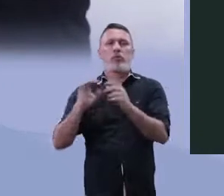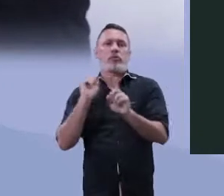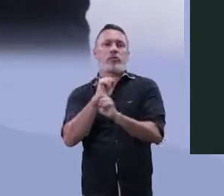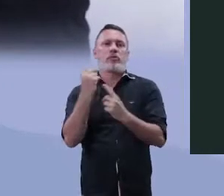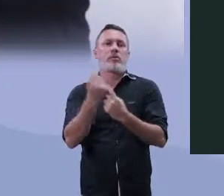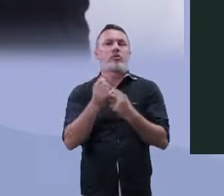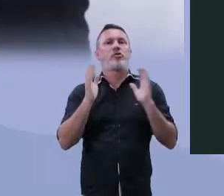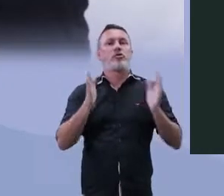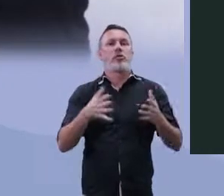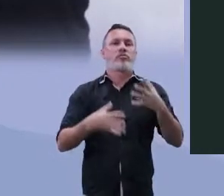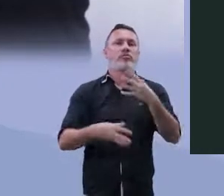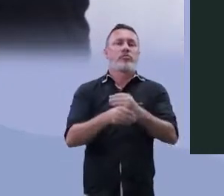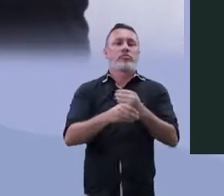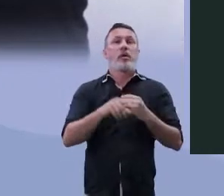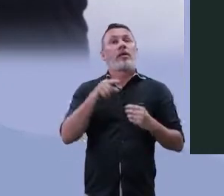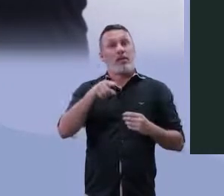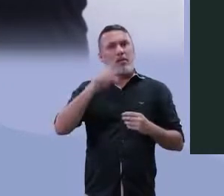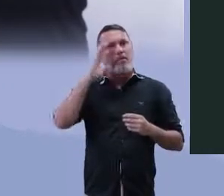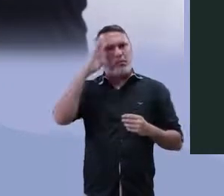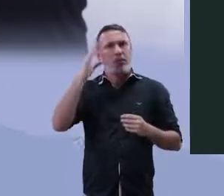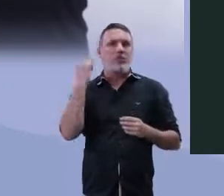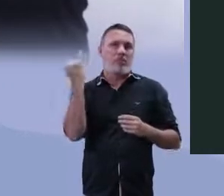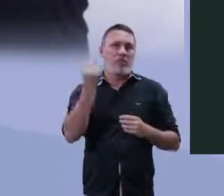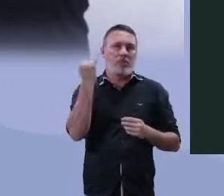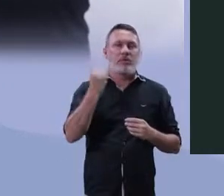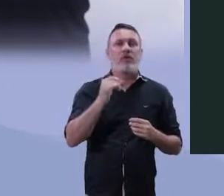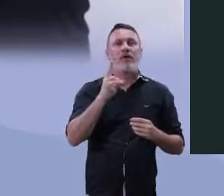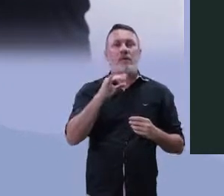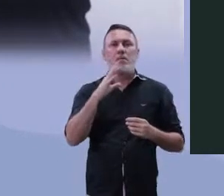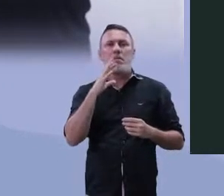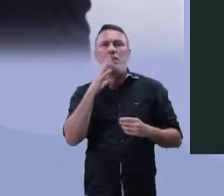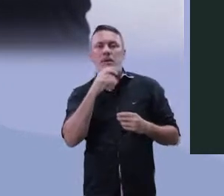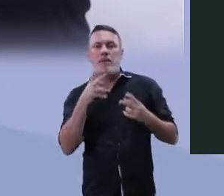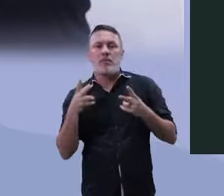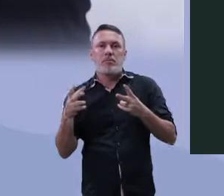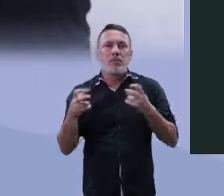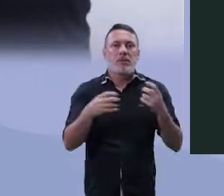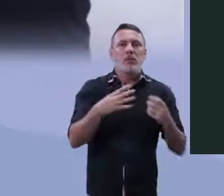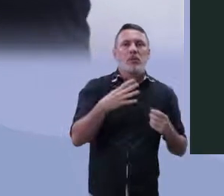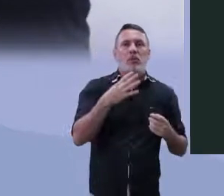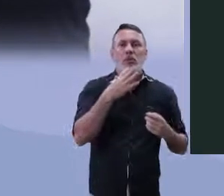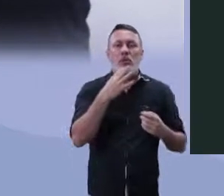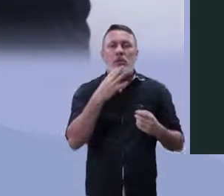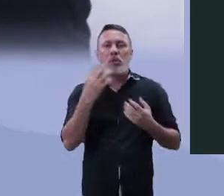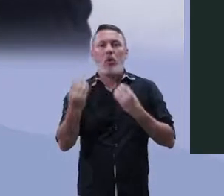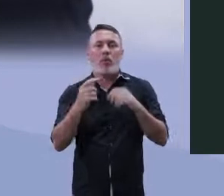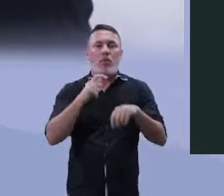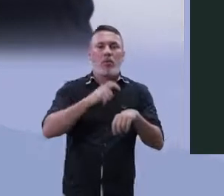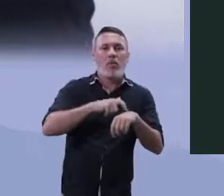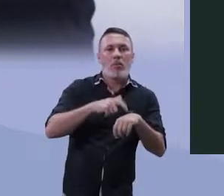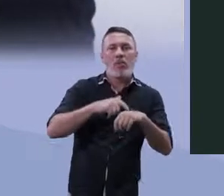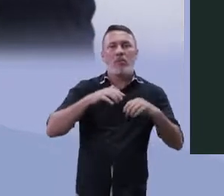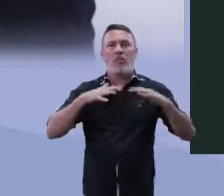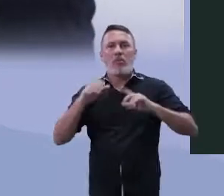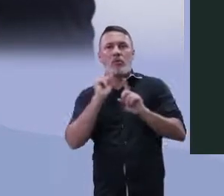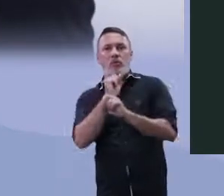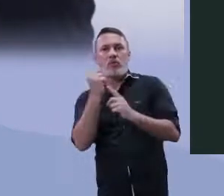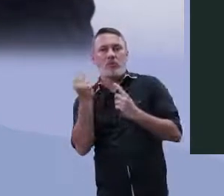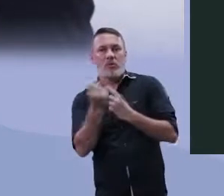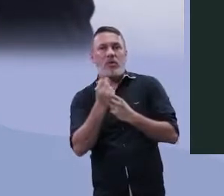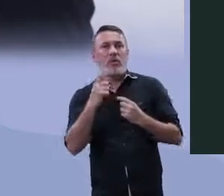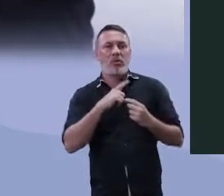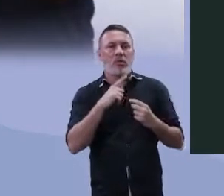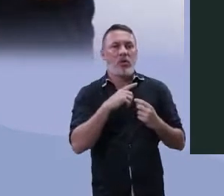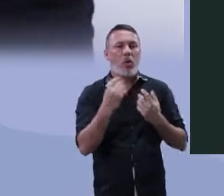contexto de sociedade. É claro que isso é fundamental para a gente perceber até a situação, né, o momento em que esses movimentos sociais